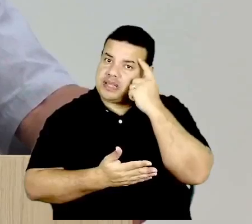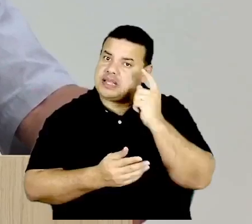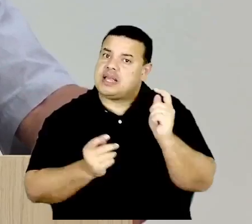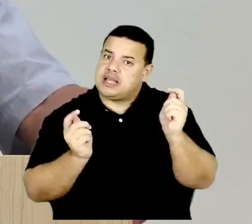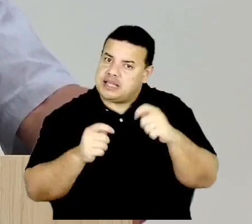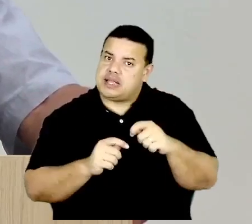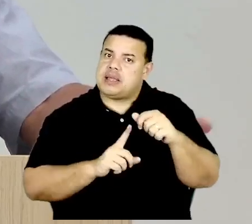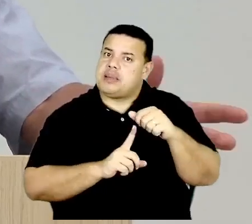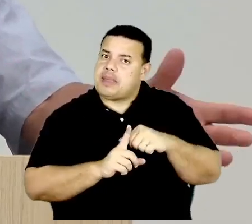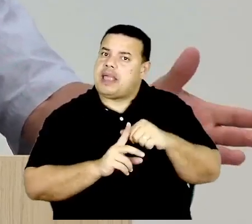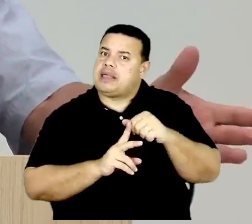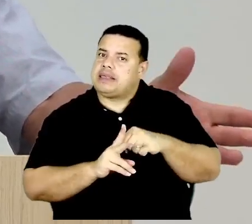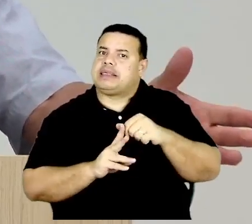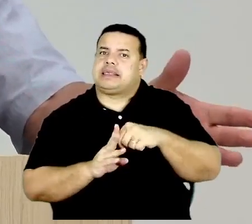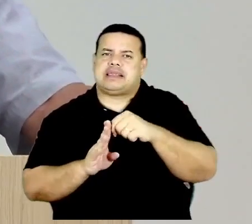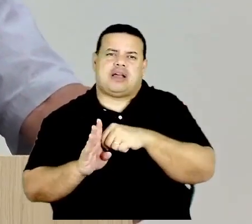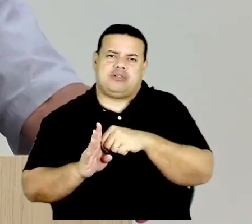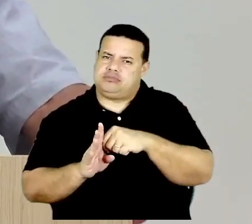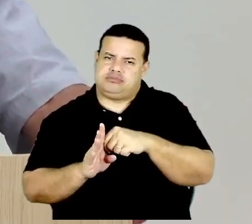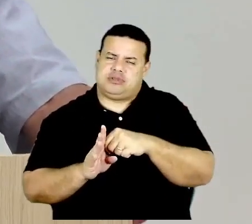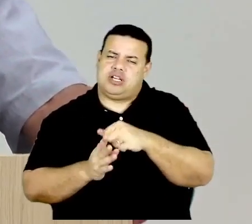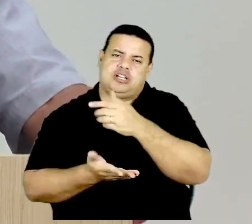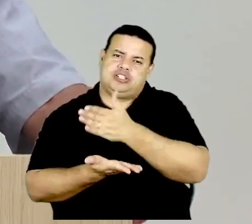mensal. Então, se você diluir